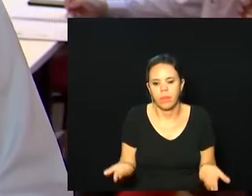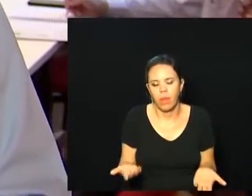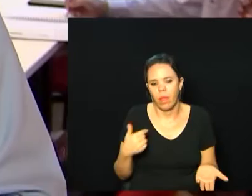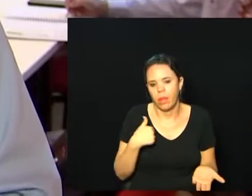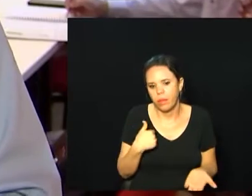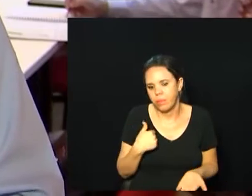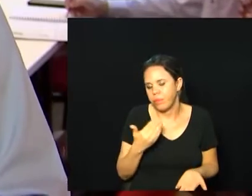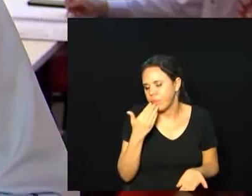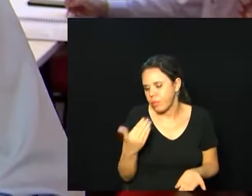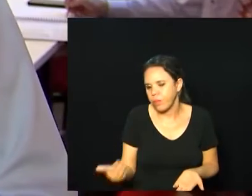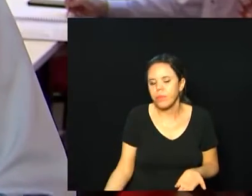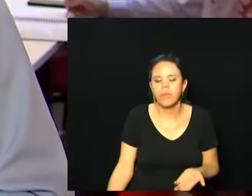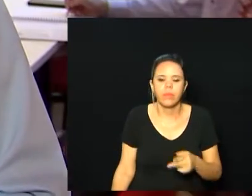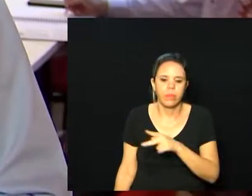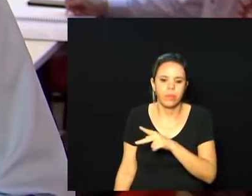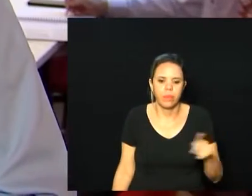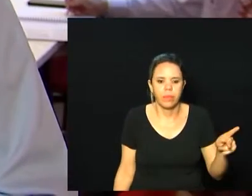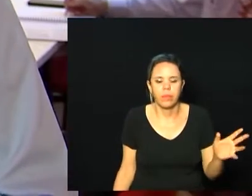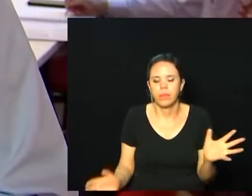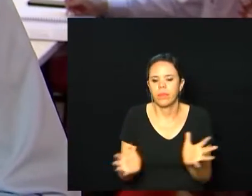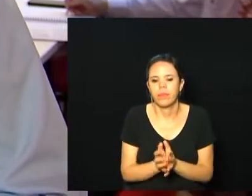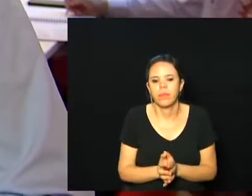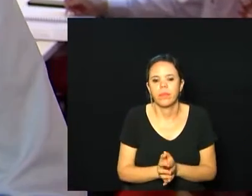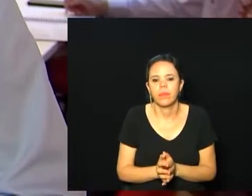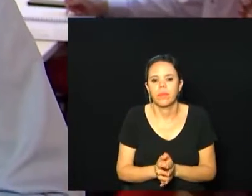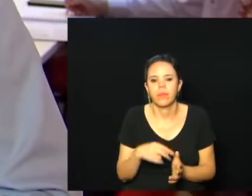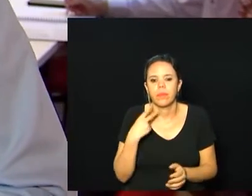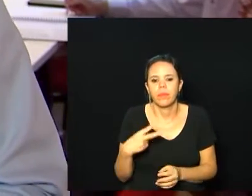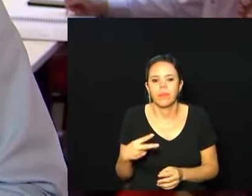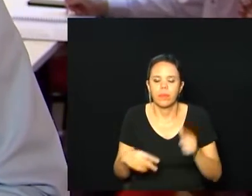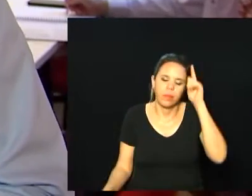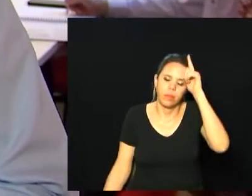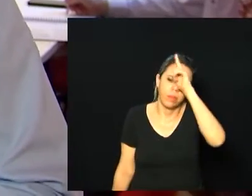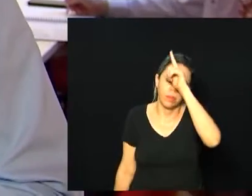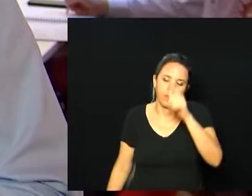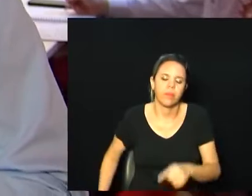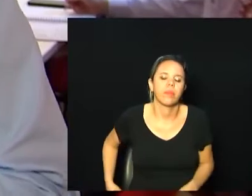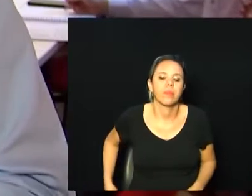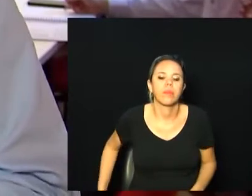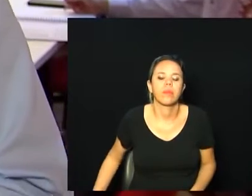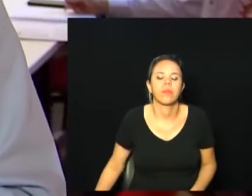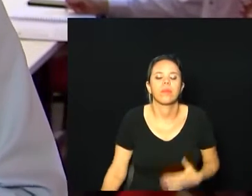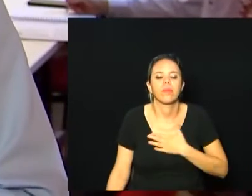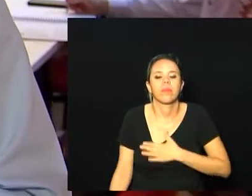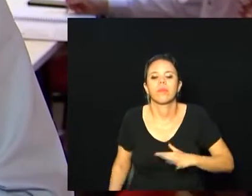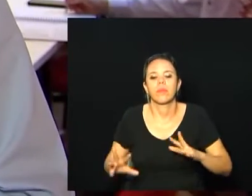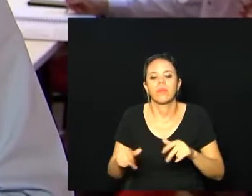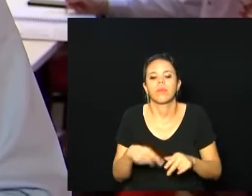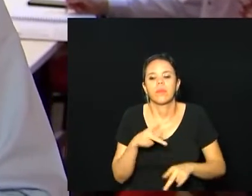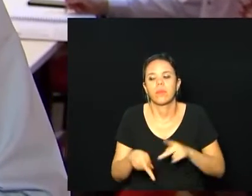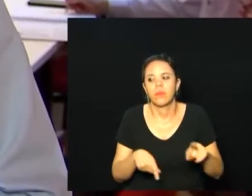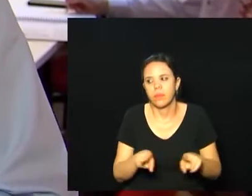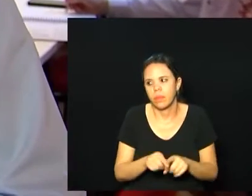eu pedi para o presidente da comissão, que é o nobre vereador Gustavo Peta, e eu gostaria que todos os membros